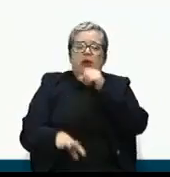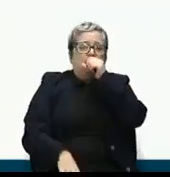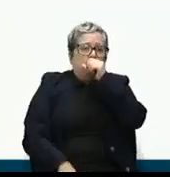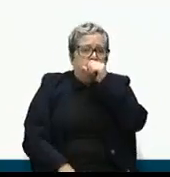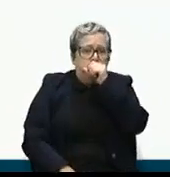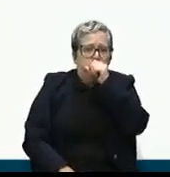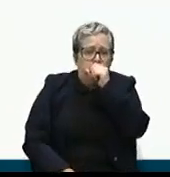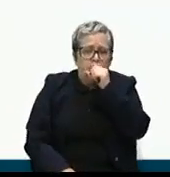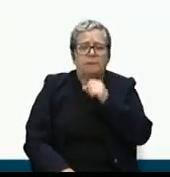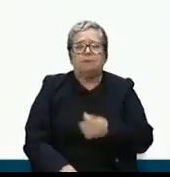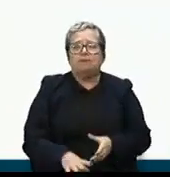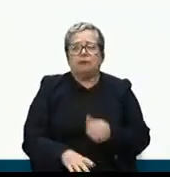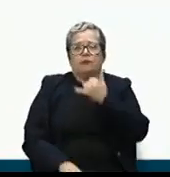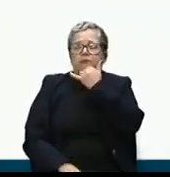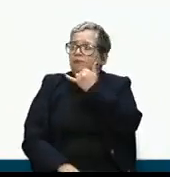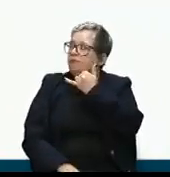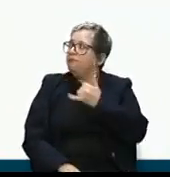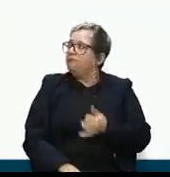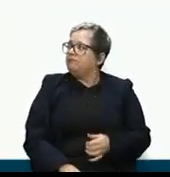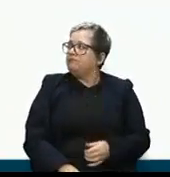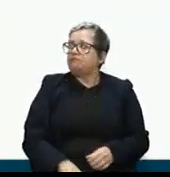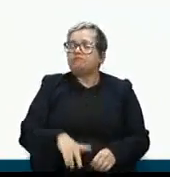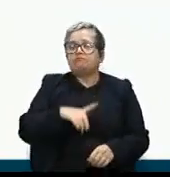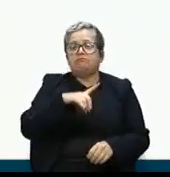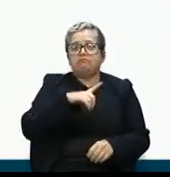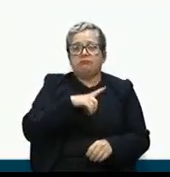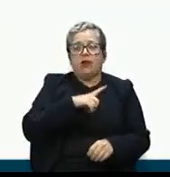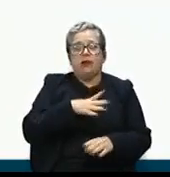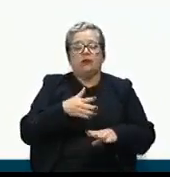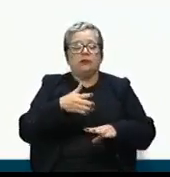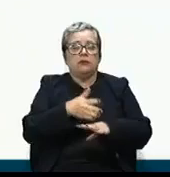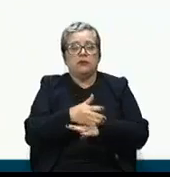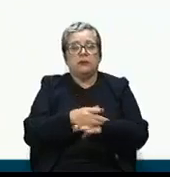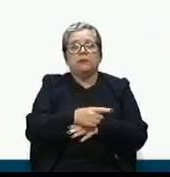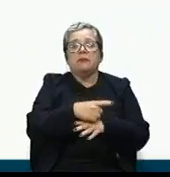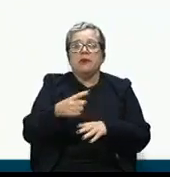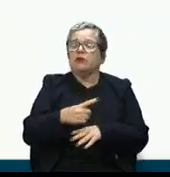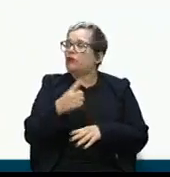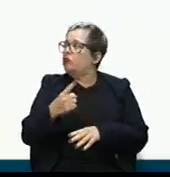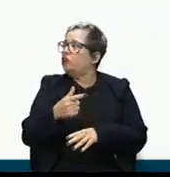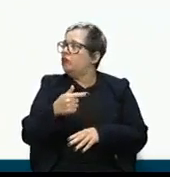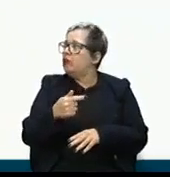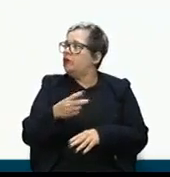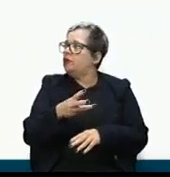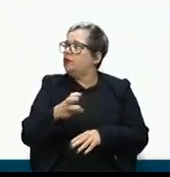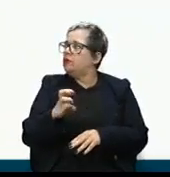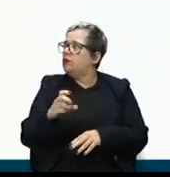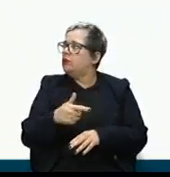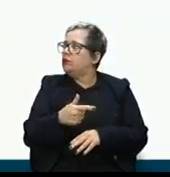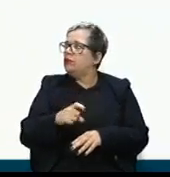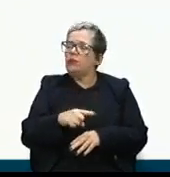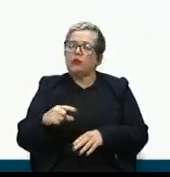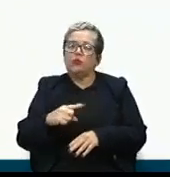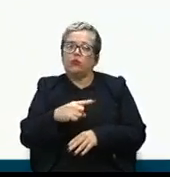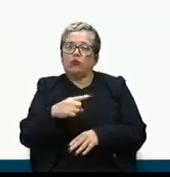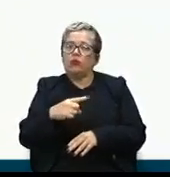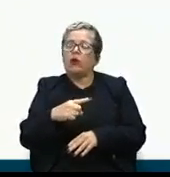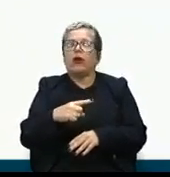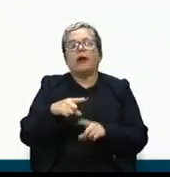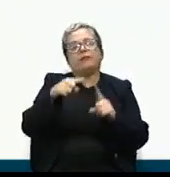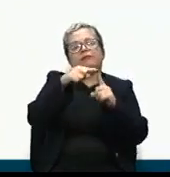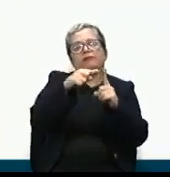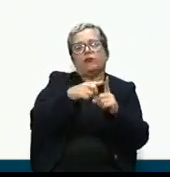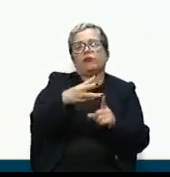a matriz A foi dada, ela tem aqui as entradas menos 1, 7, 3, 5, 2 e menos 1. Ela é do